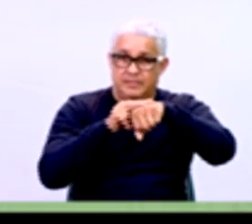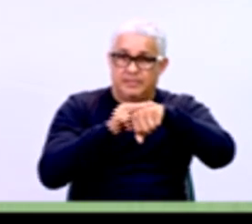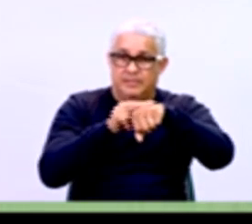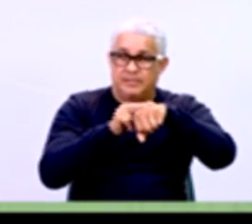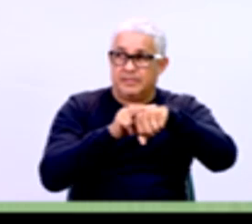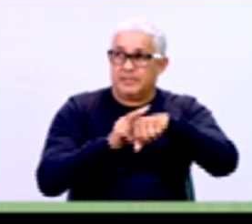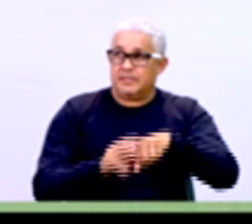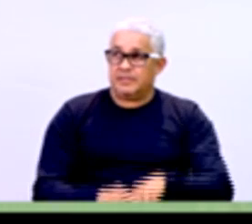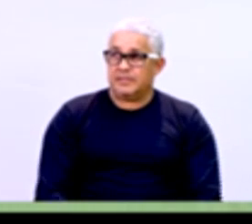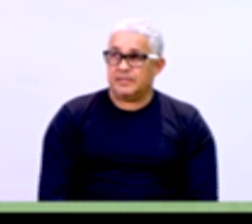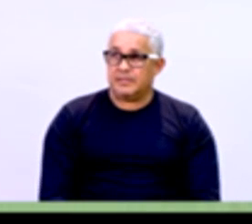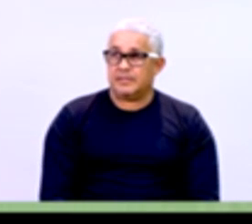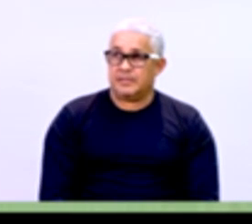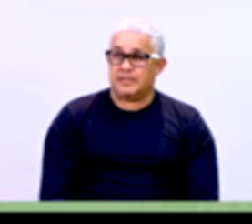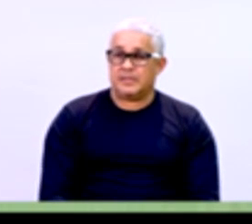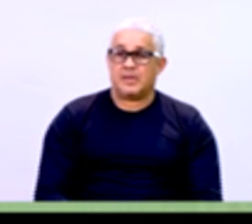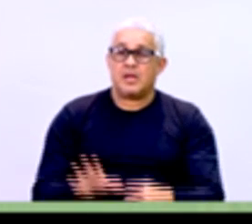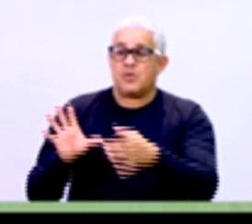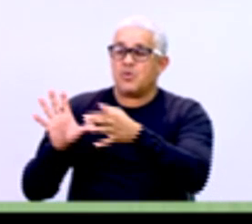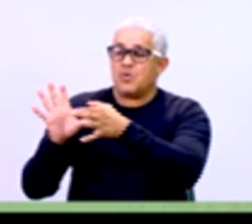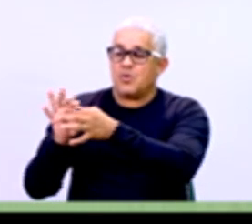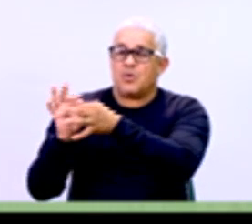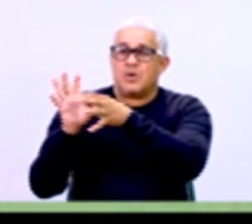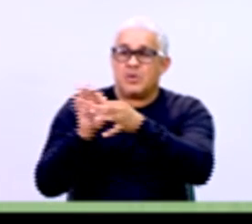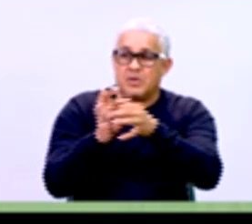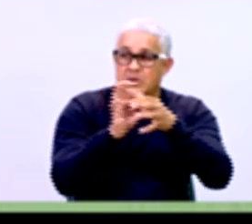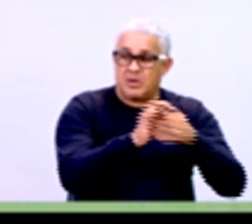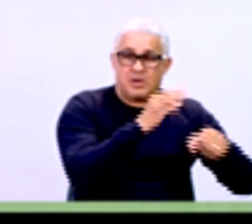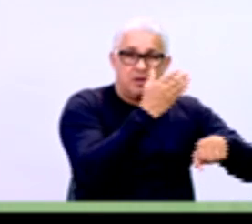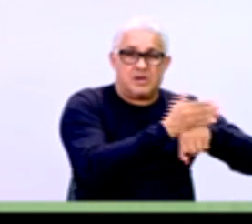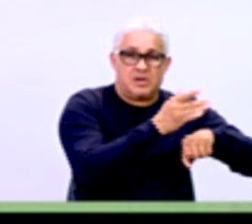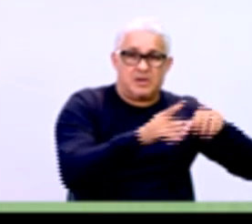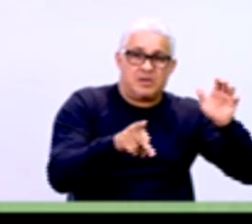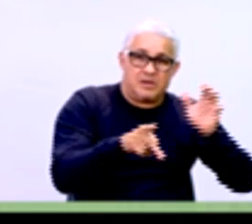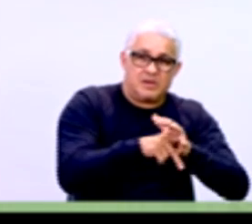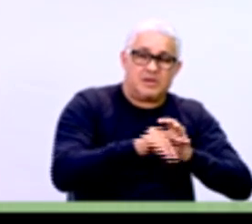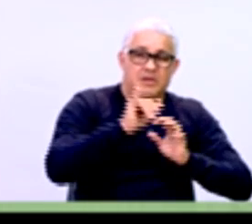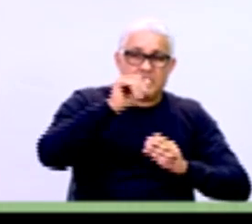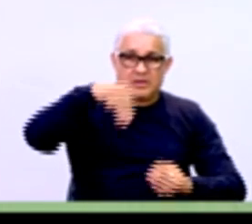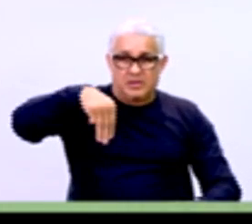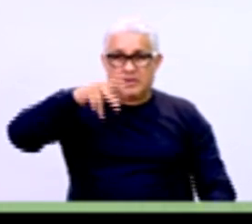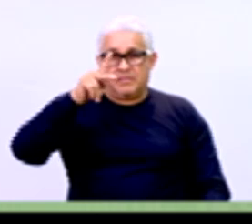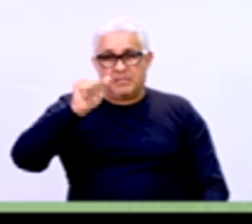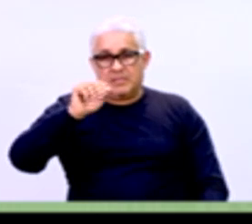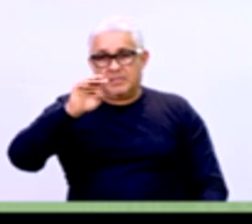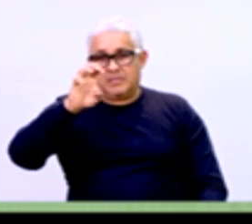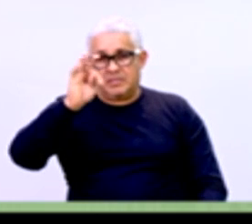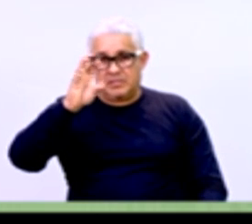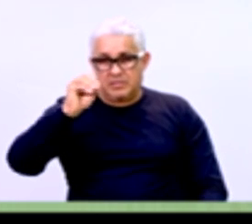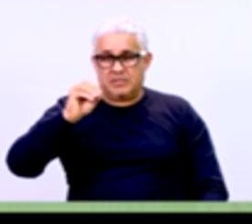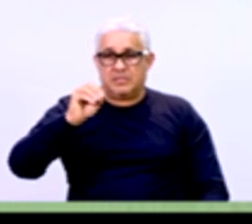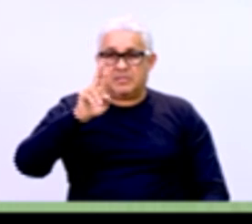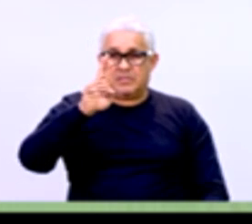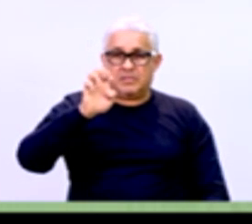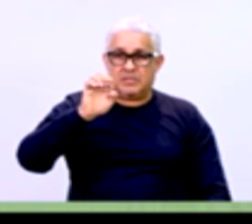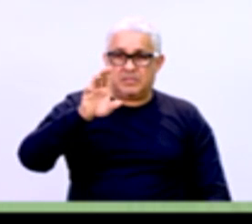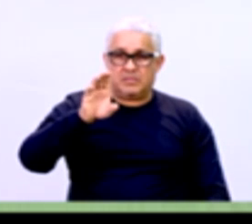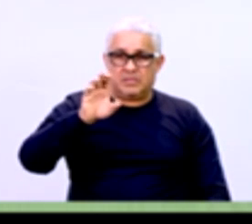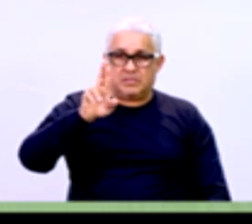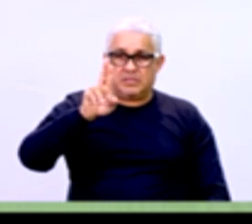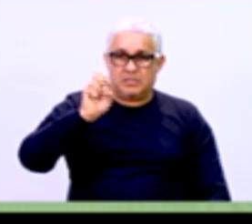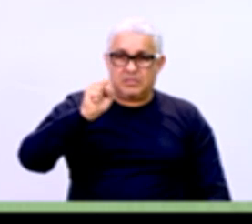TI verde é o conjunto de práticas voltadas para o impacto dos recursos tecnológicos no meio ambiente. Veja bem,